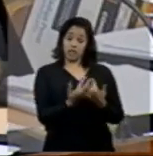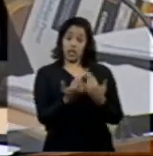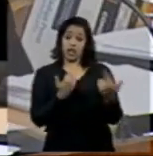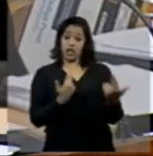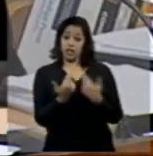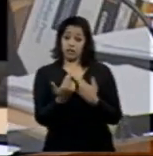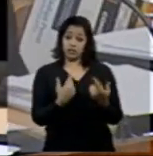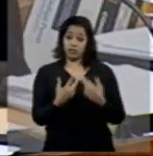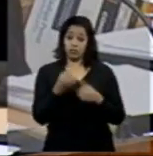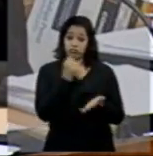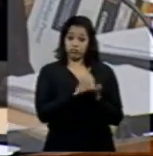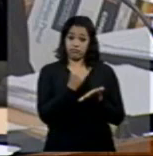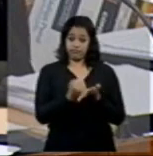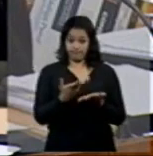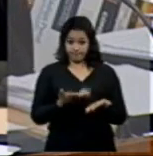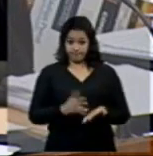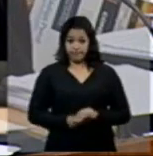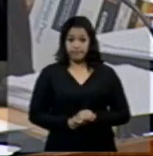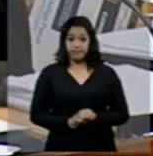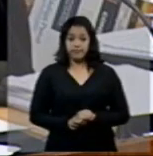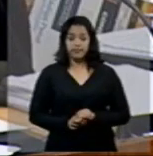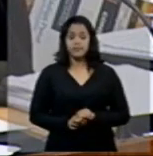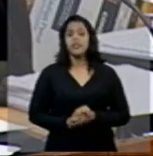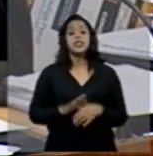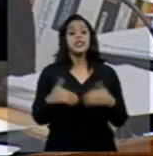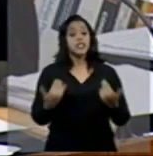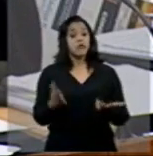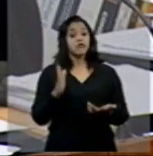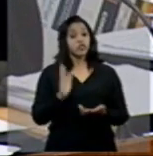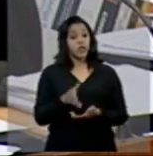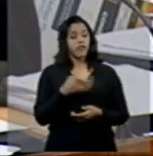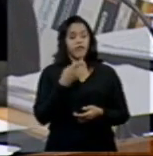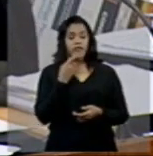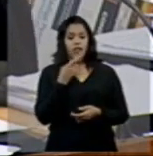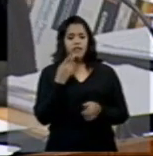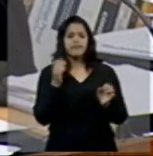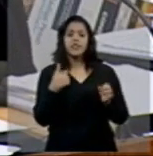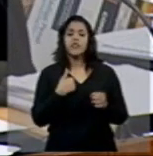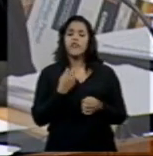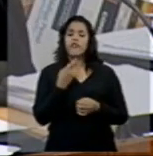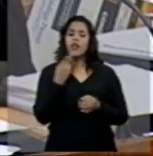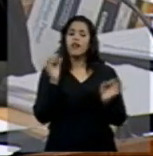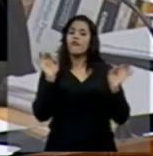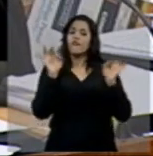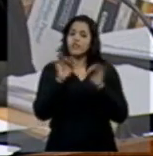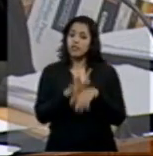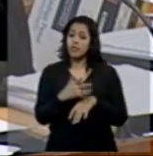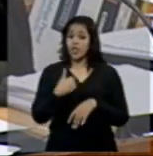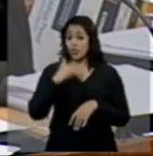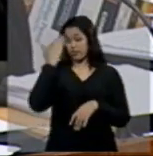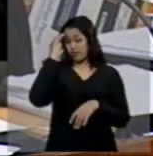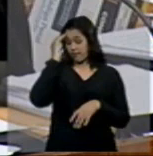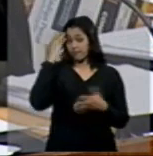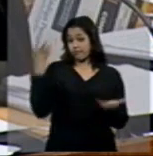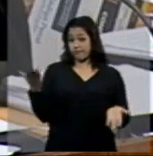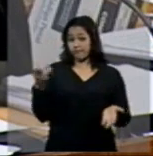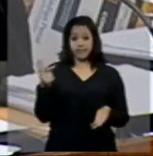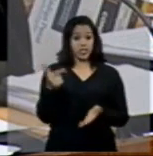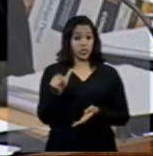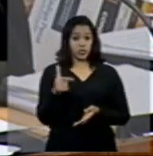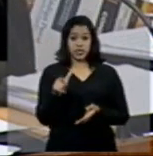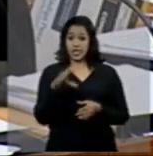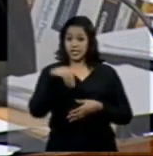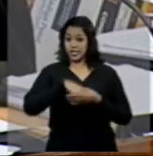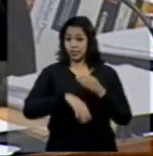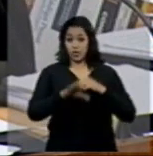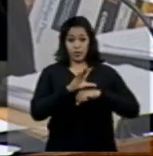relações contratuais. Virtude disso, presidente, eu concluo entendendo que não há na